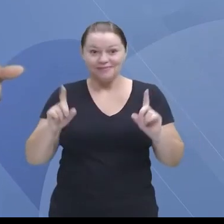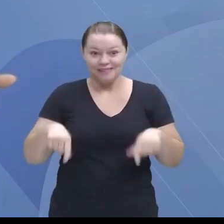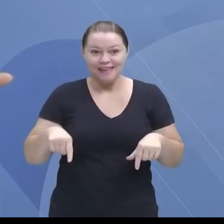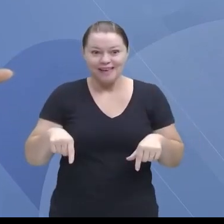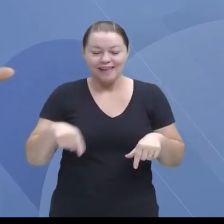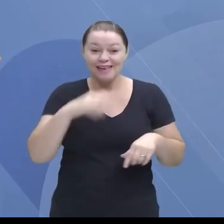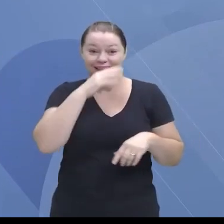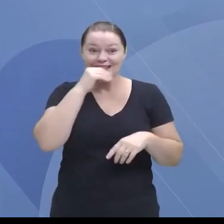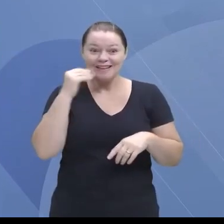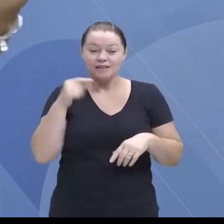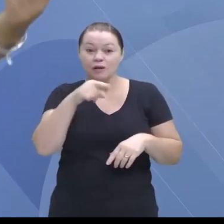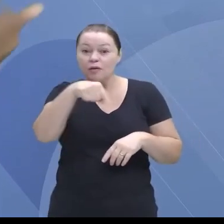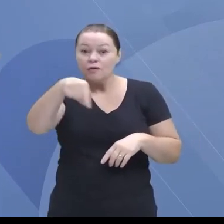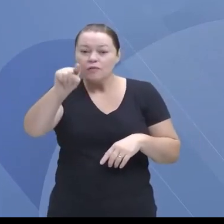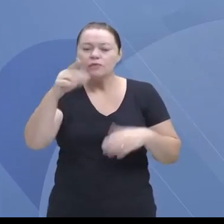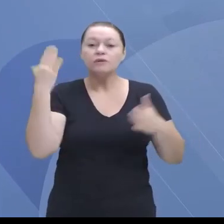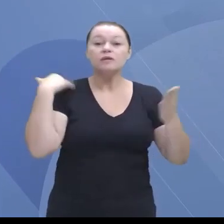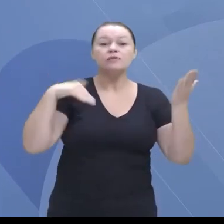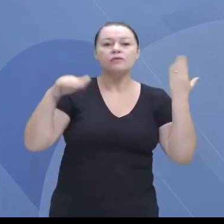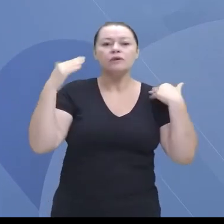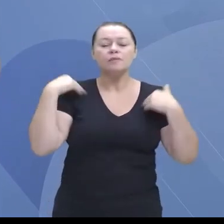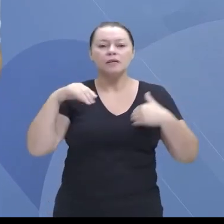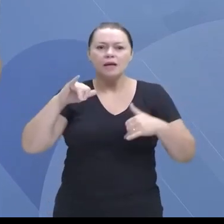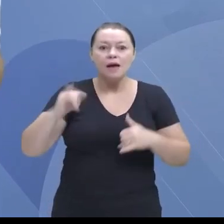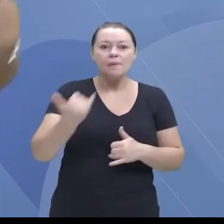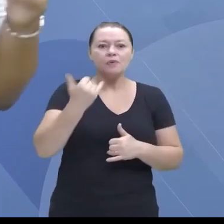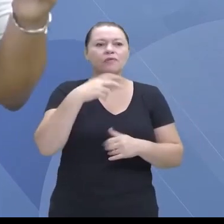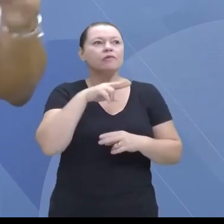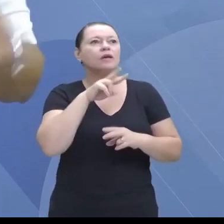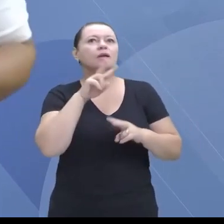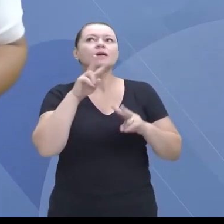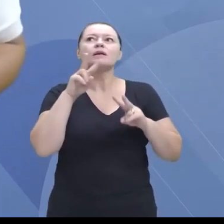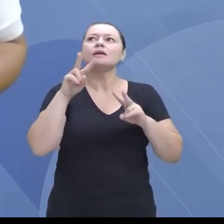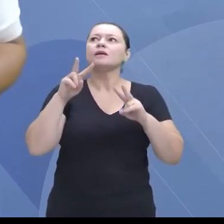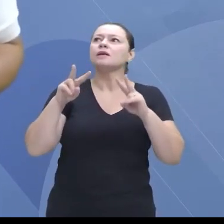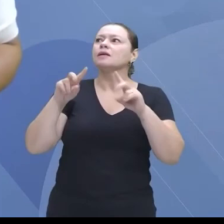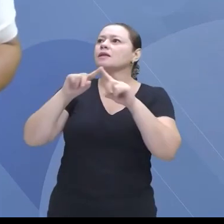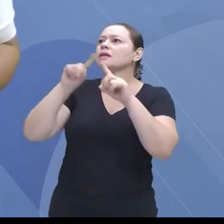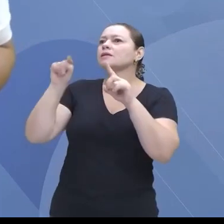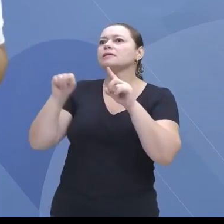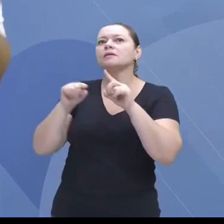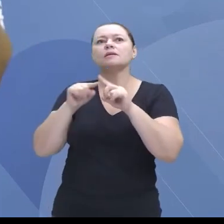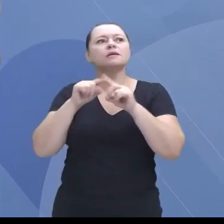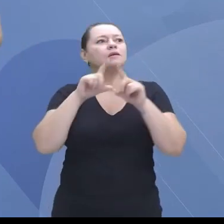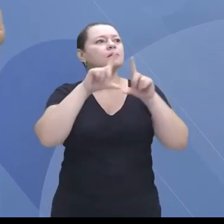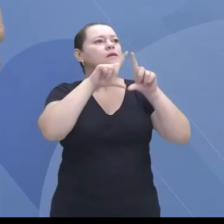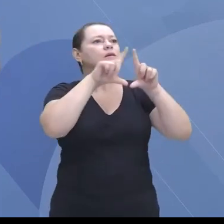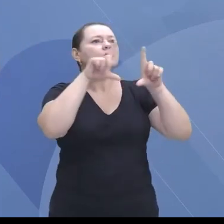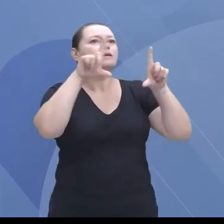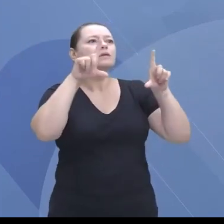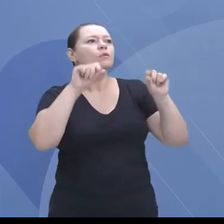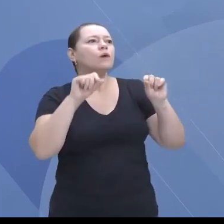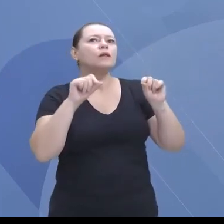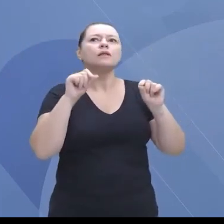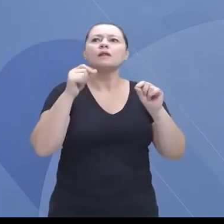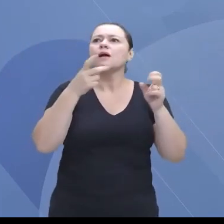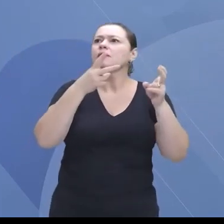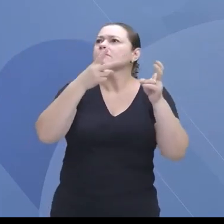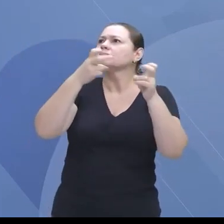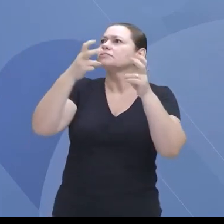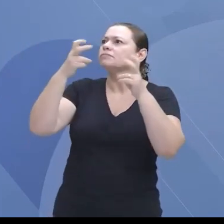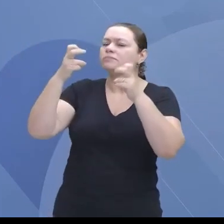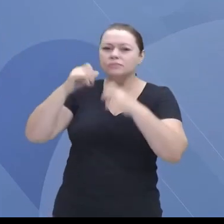for passear, olhe ao seu redor e perceba, aponte o que você pode observar e verificar o que